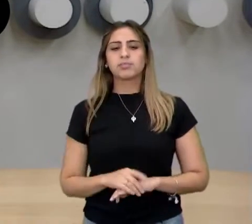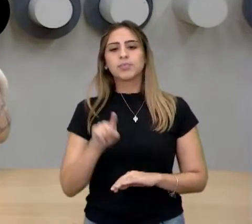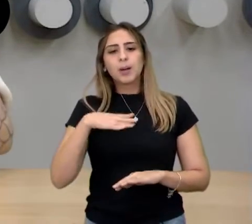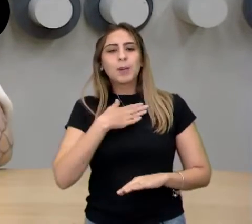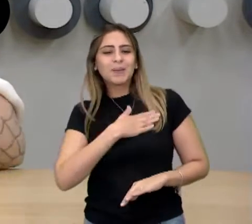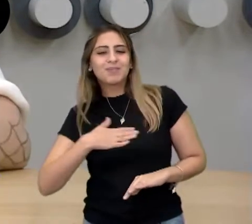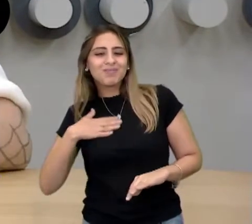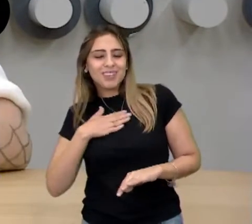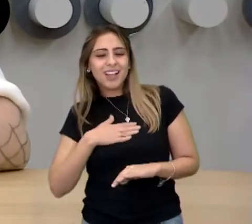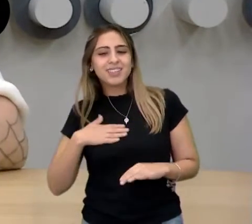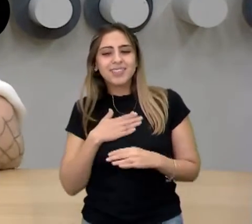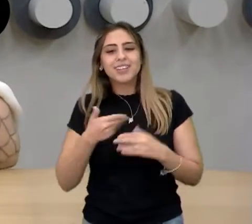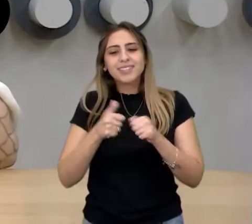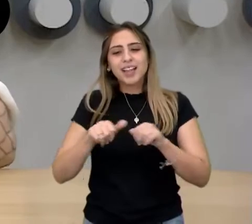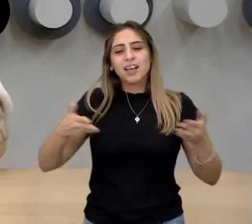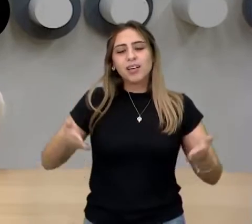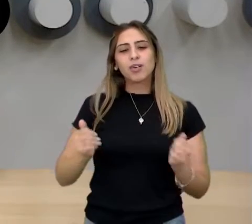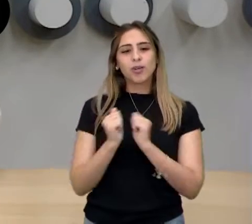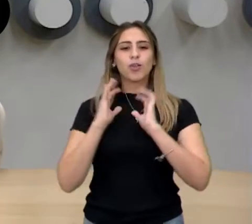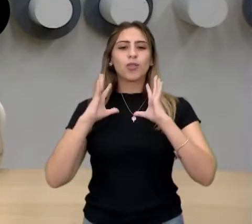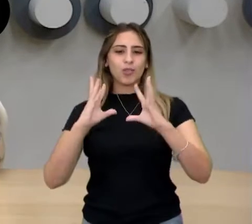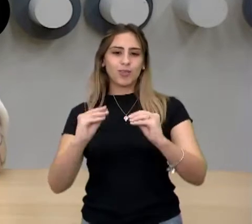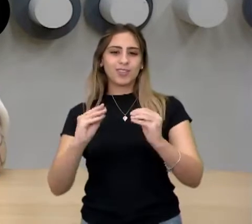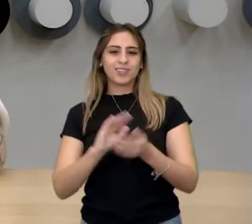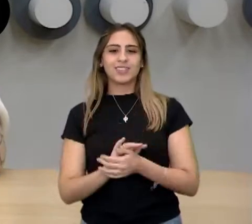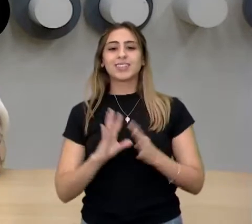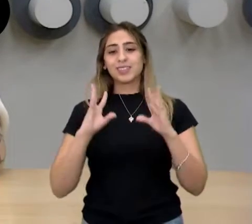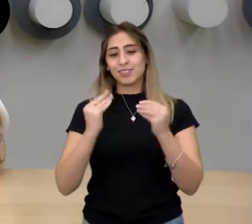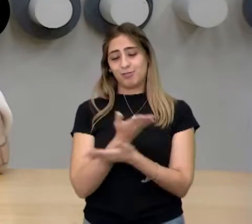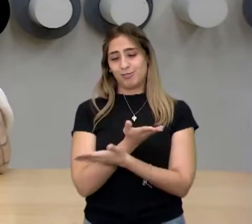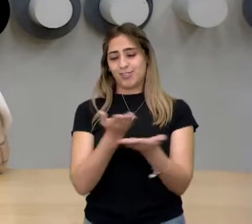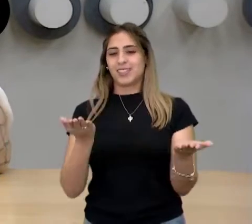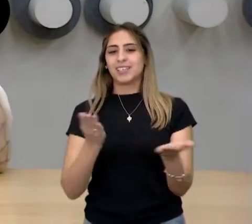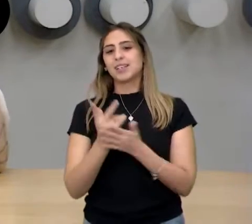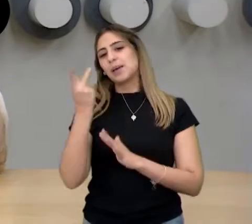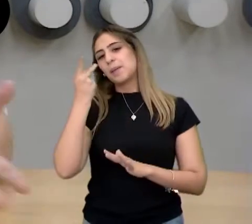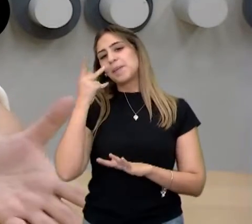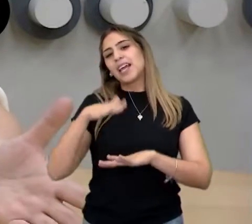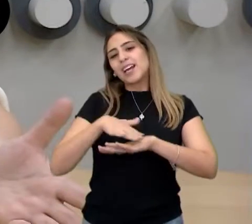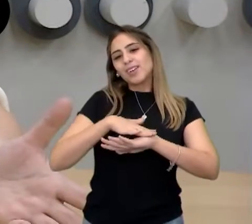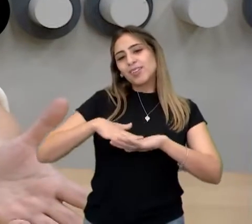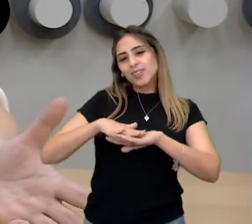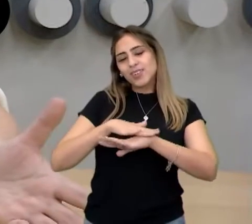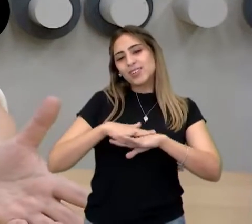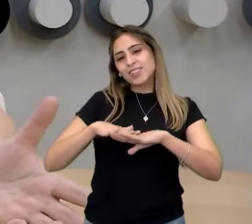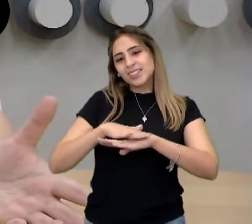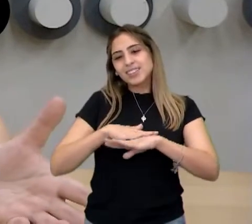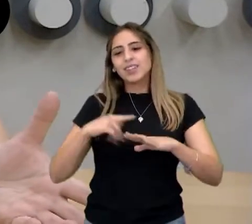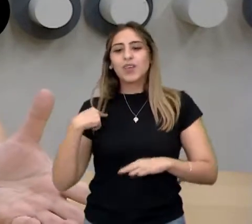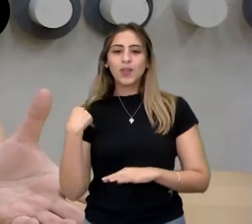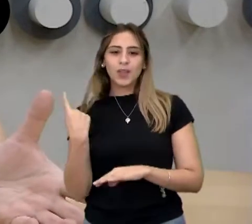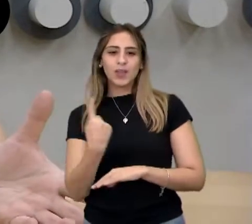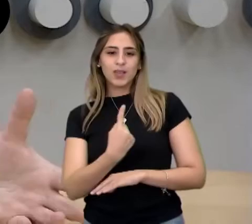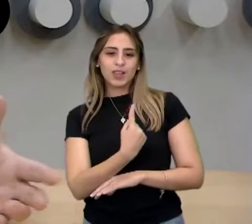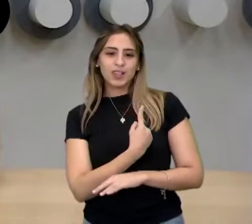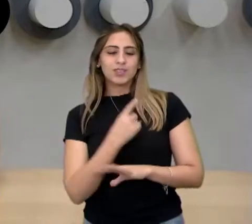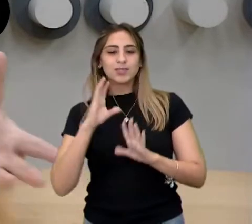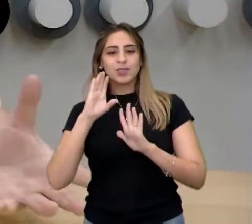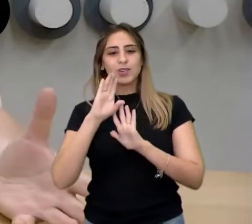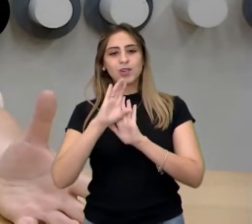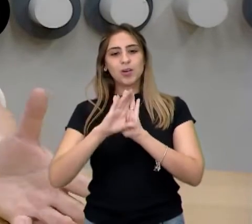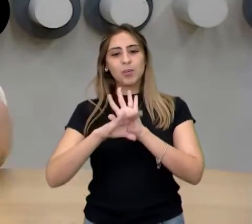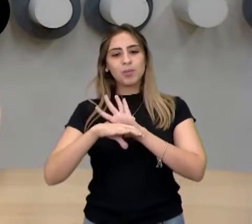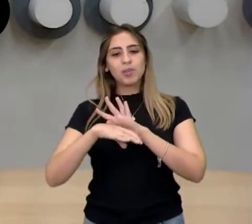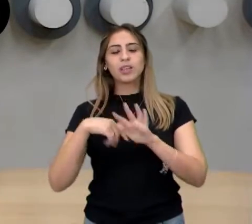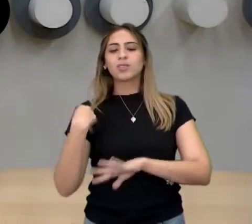grande prazer estar com todas e todos vocês para conversar sobre o nosso componente que